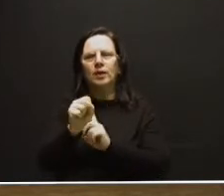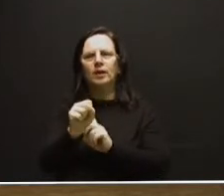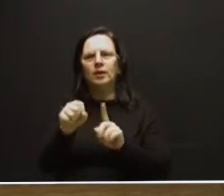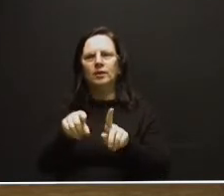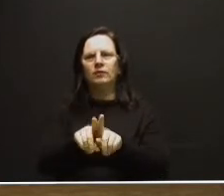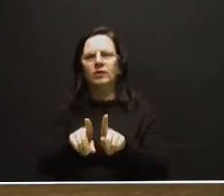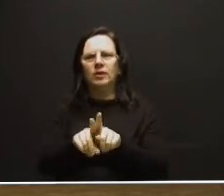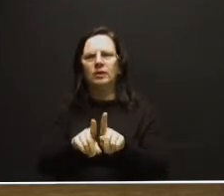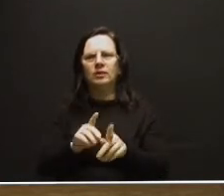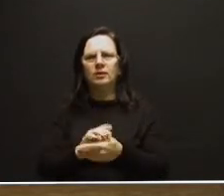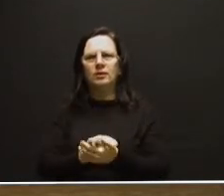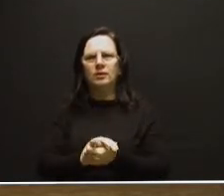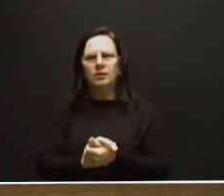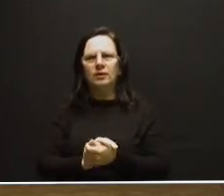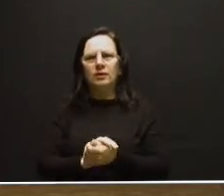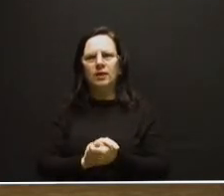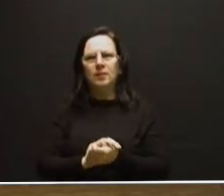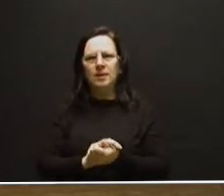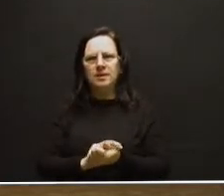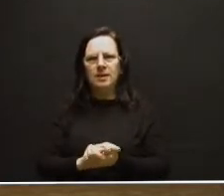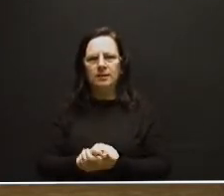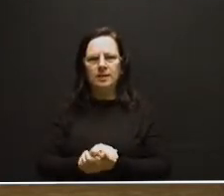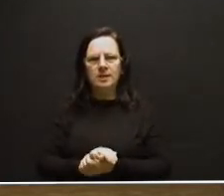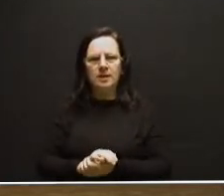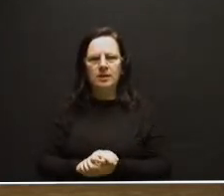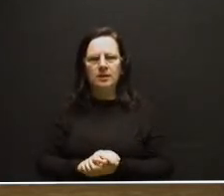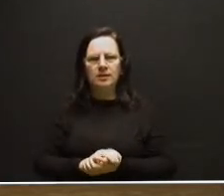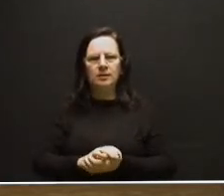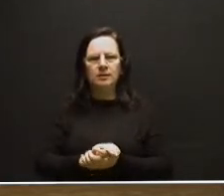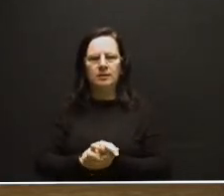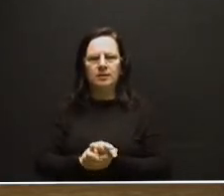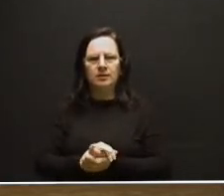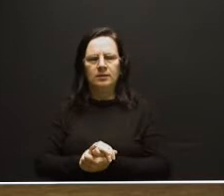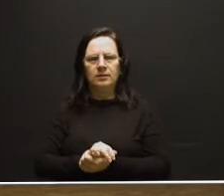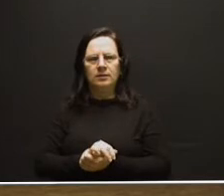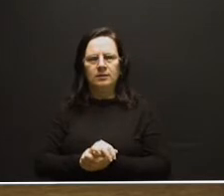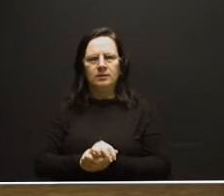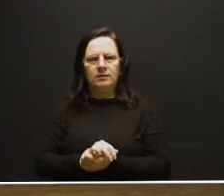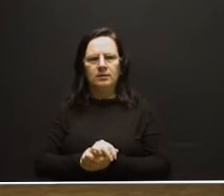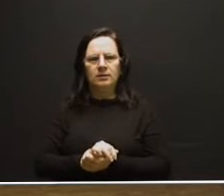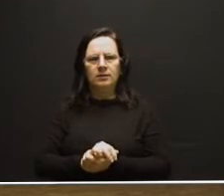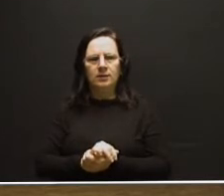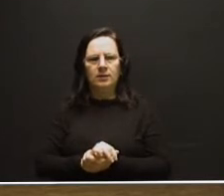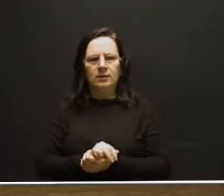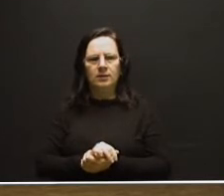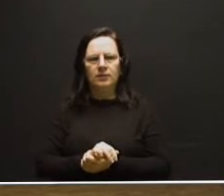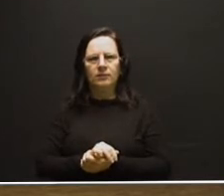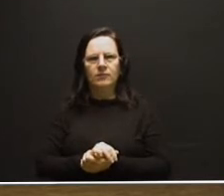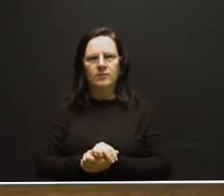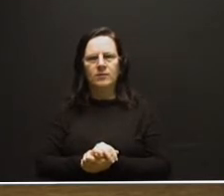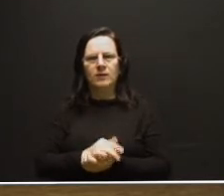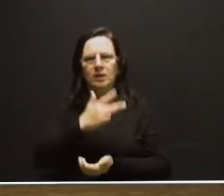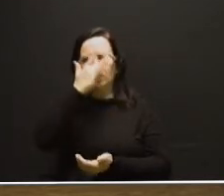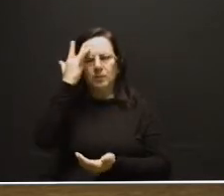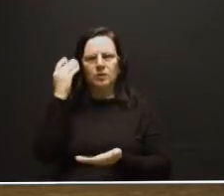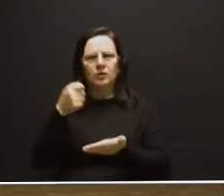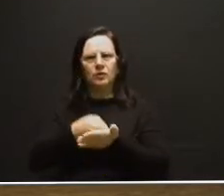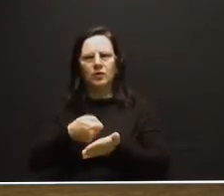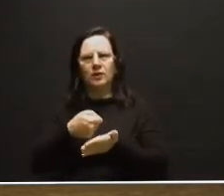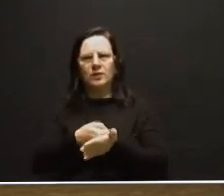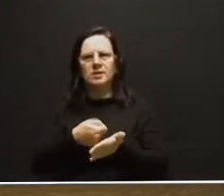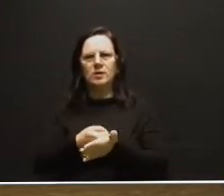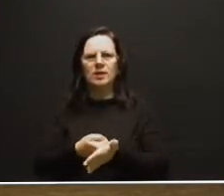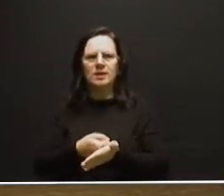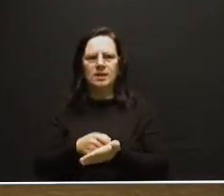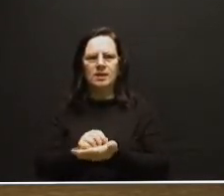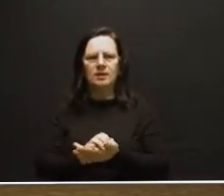aí e todos os vereadores têm lutado por mais que muitos insistem em falar que não a gente